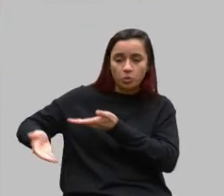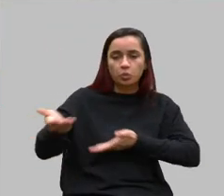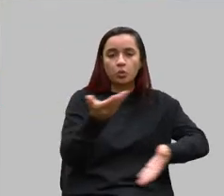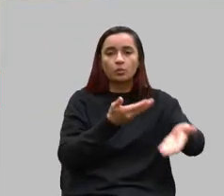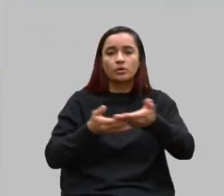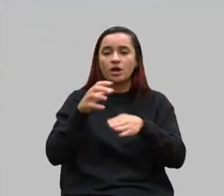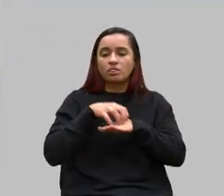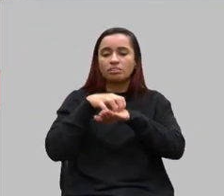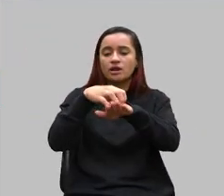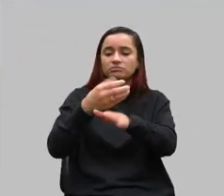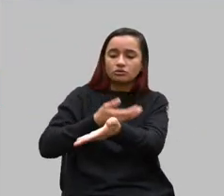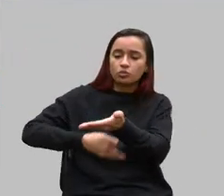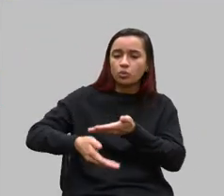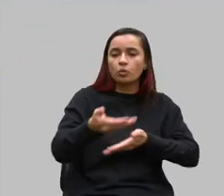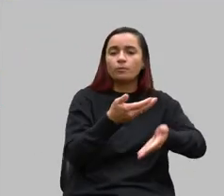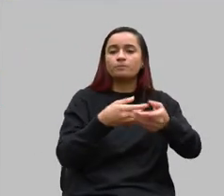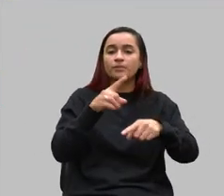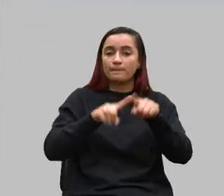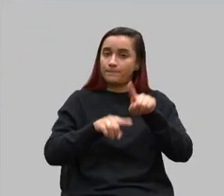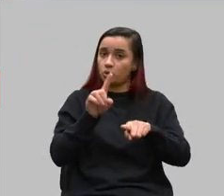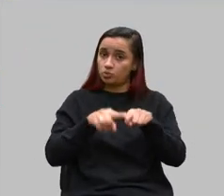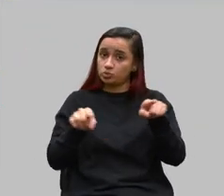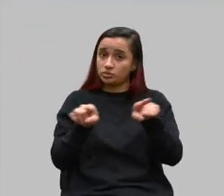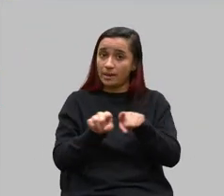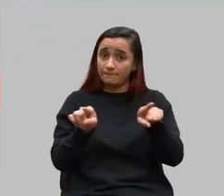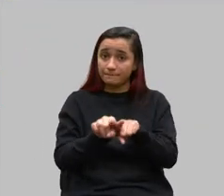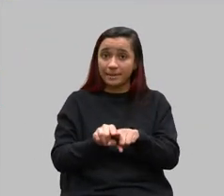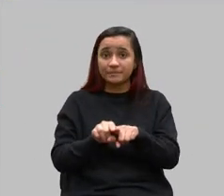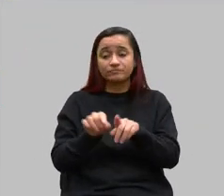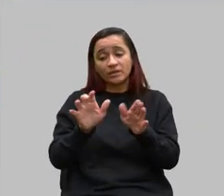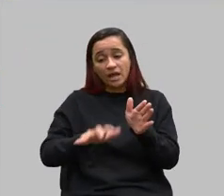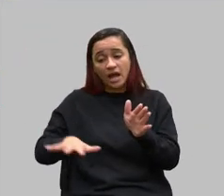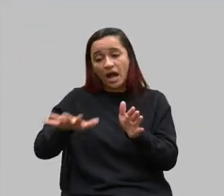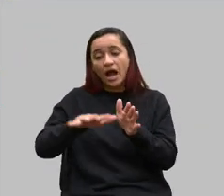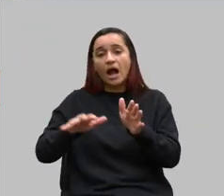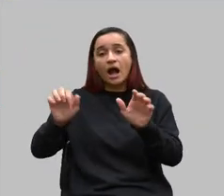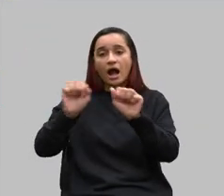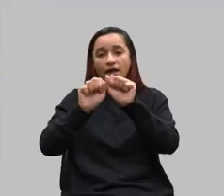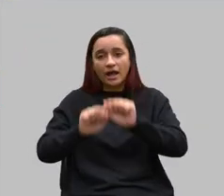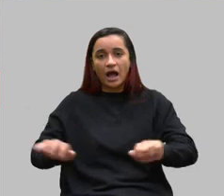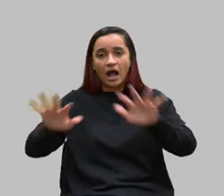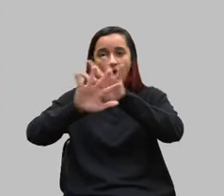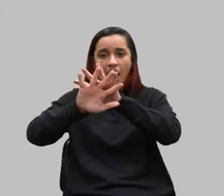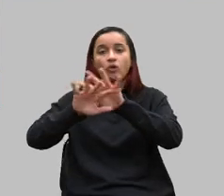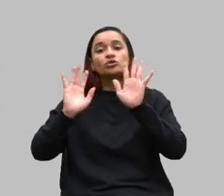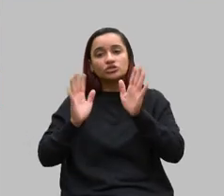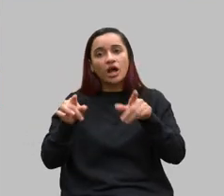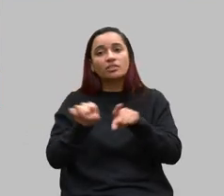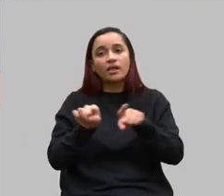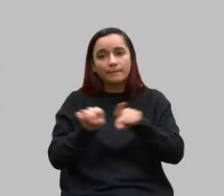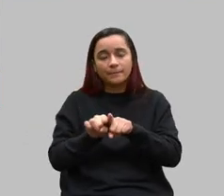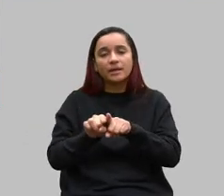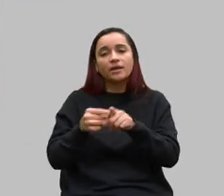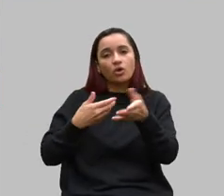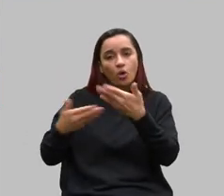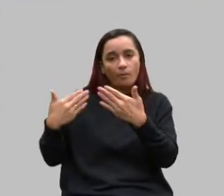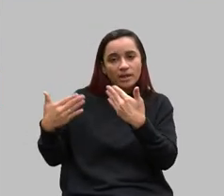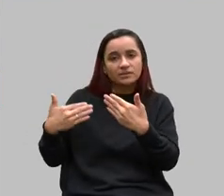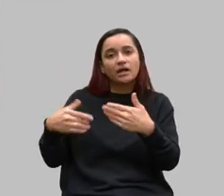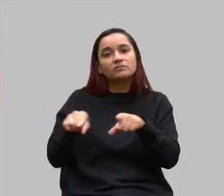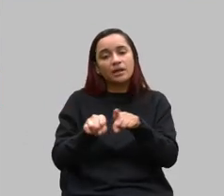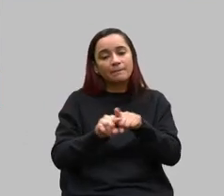cargas e escamento de produtos que também no setor Agro já foi comentado e o setor industrial também de alta potencialidade